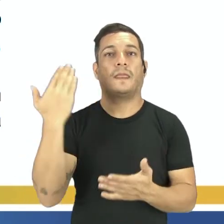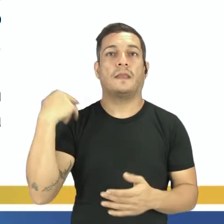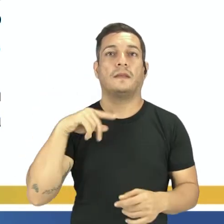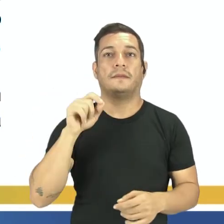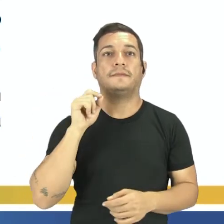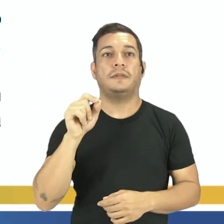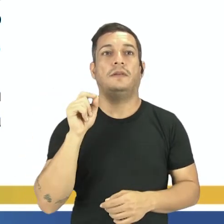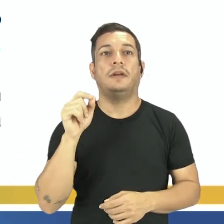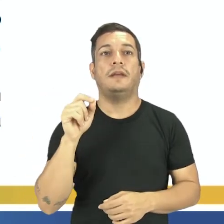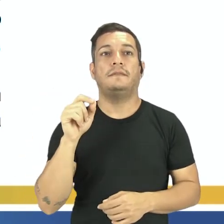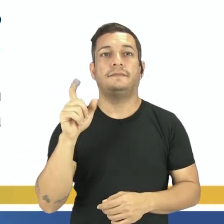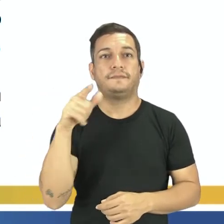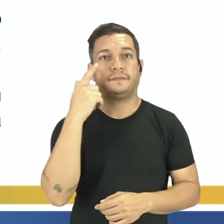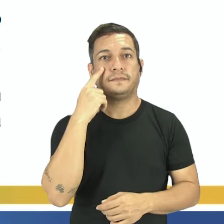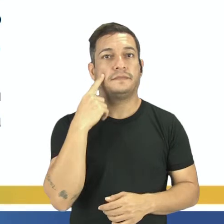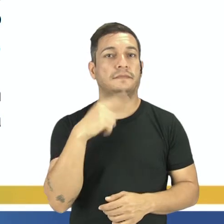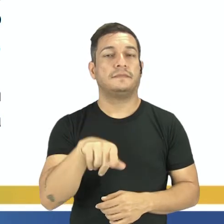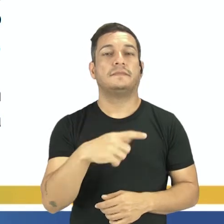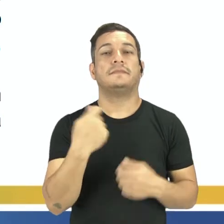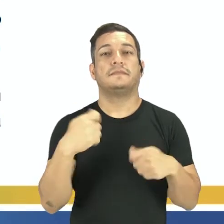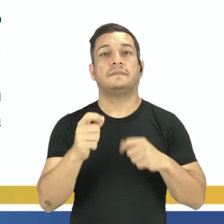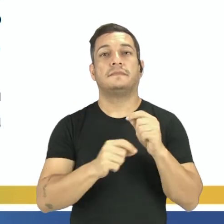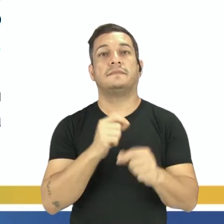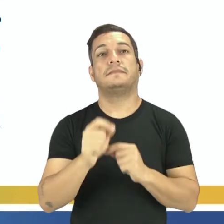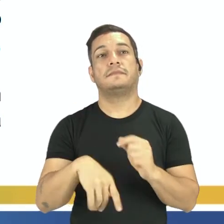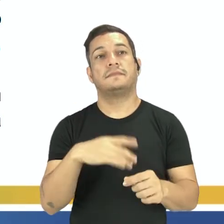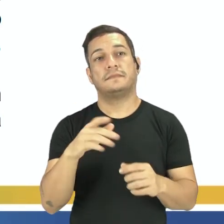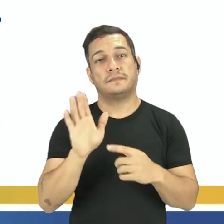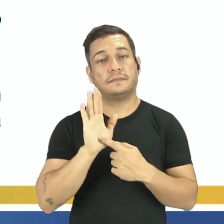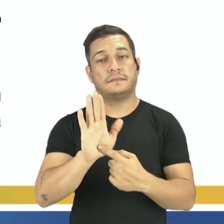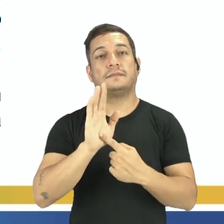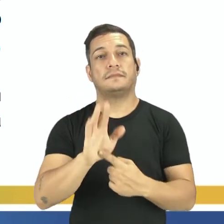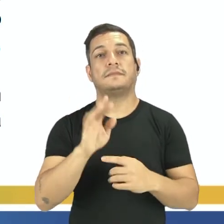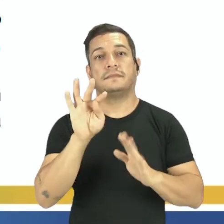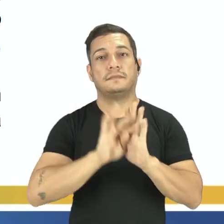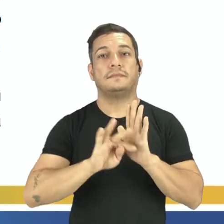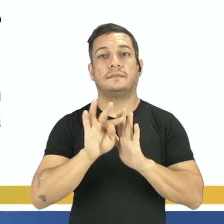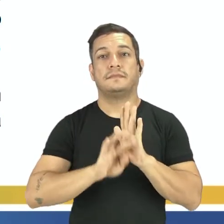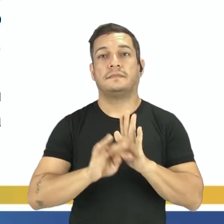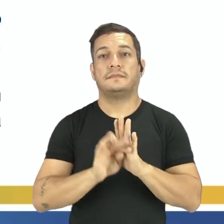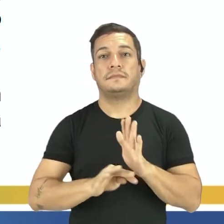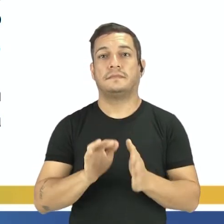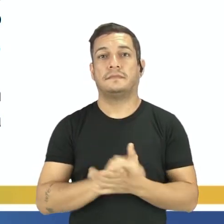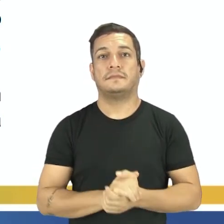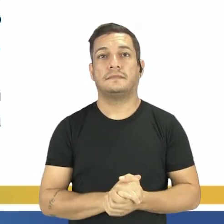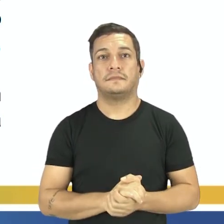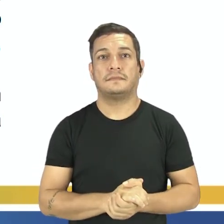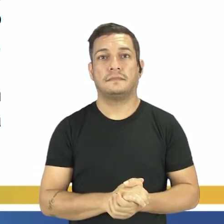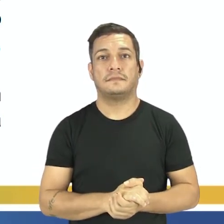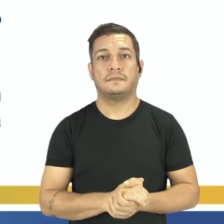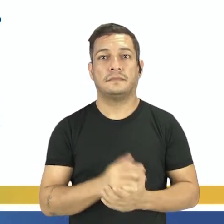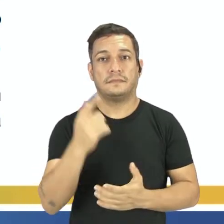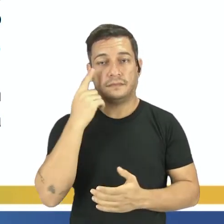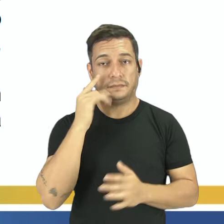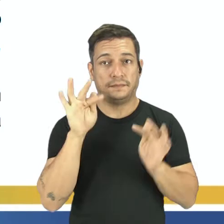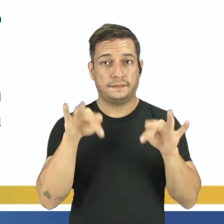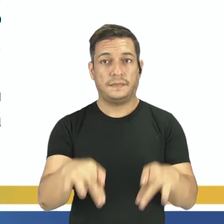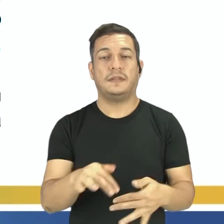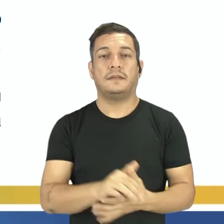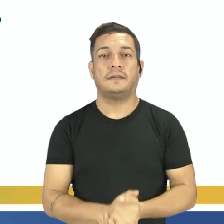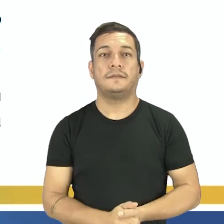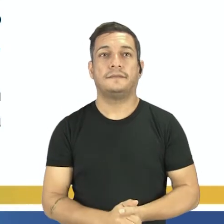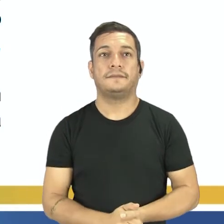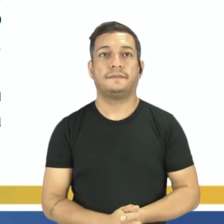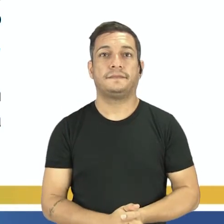alguns critérios ali, 5 elementos que você precisa de alguma forma abordar no seu texto de conclusão, né? No seu parágrafo de conclusão, né?